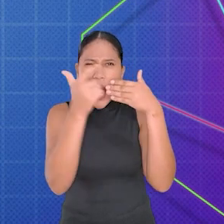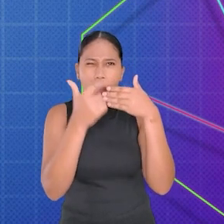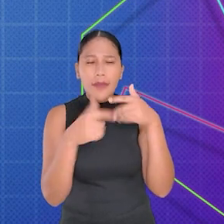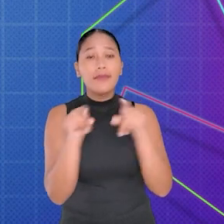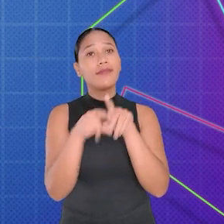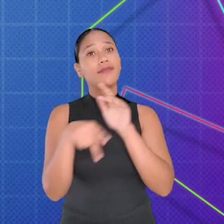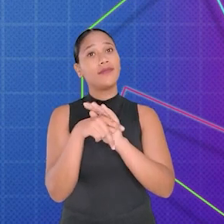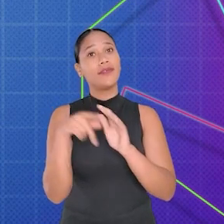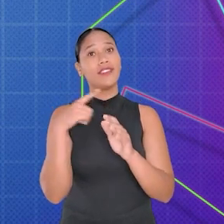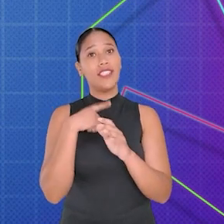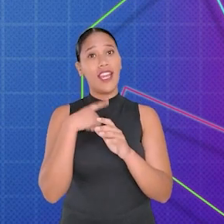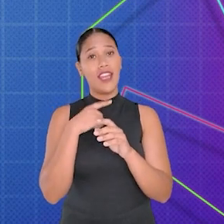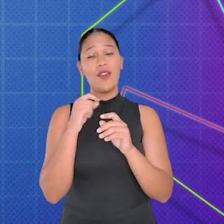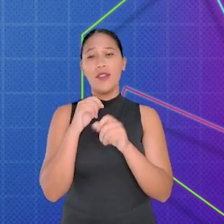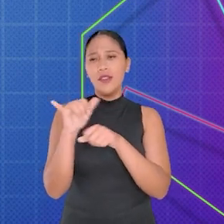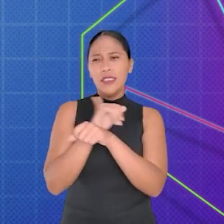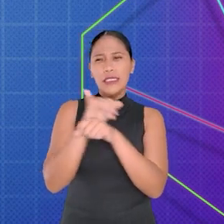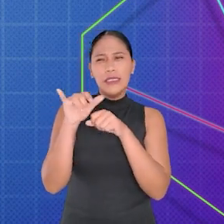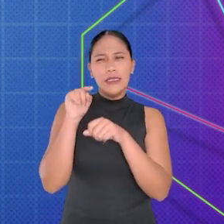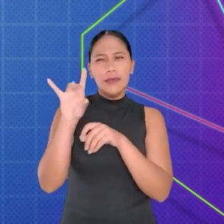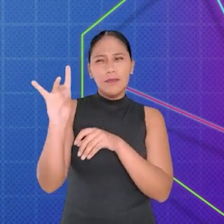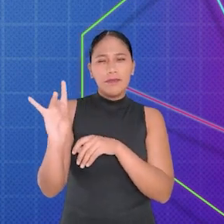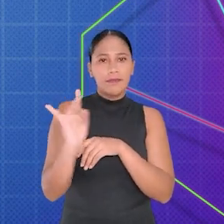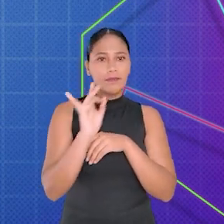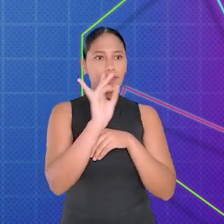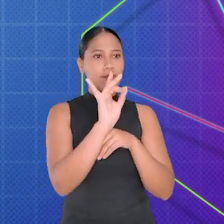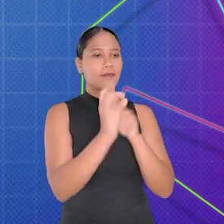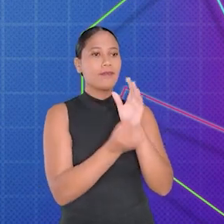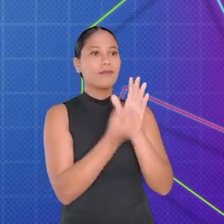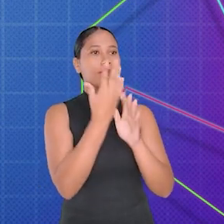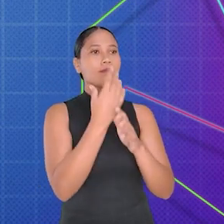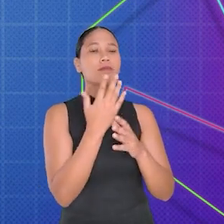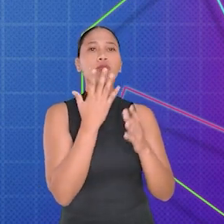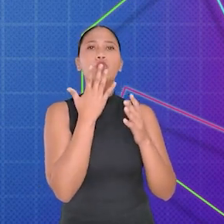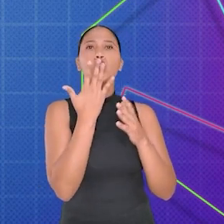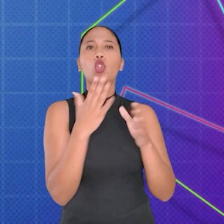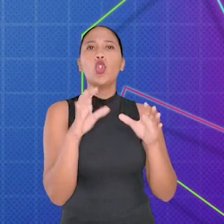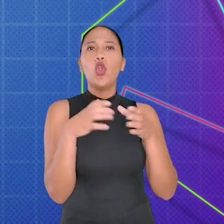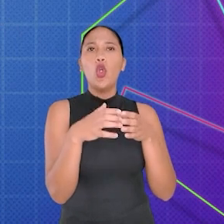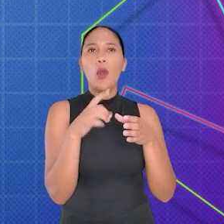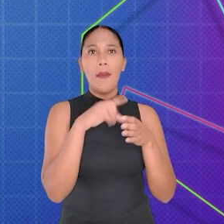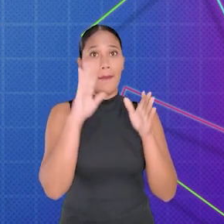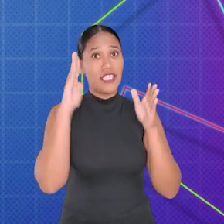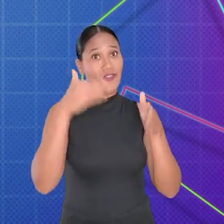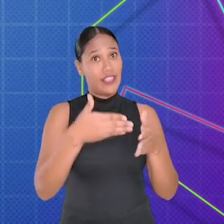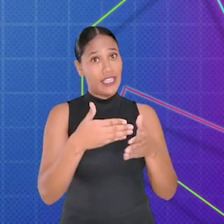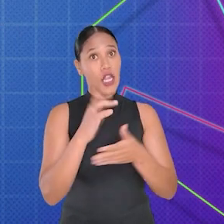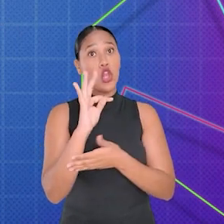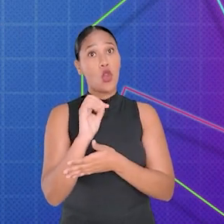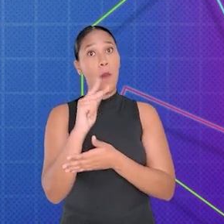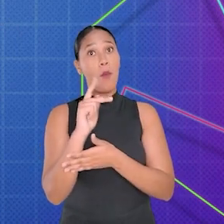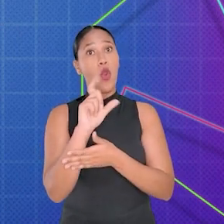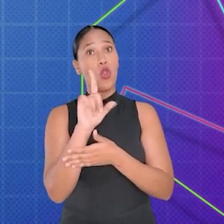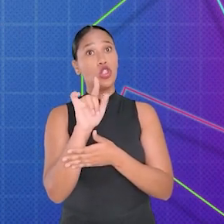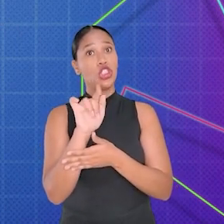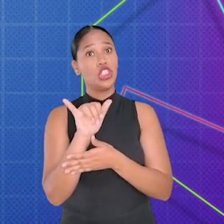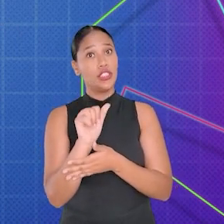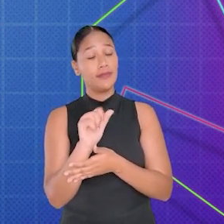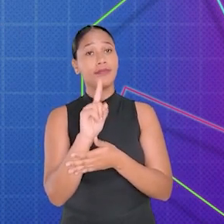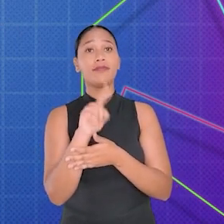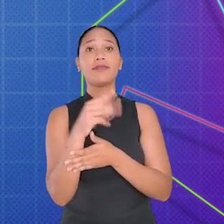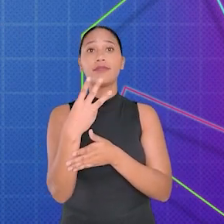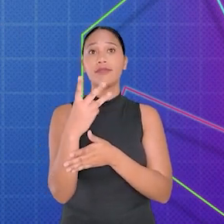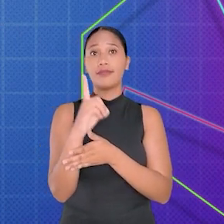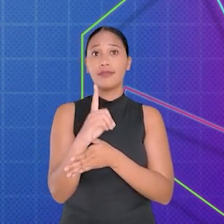uma ferramenta de remesh, que pode ser usada para recriar a topologia da escultura com mais eficiência. Vale lembrar que a escultura 3D